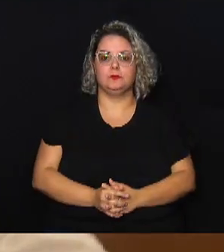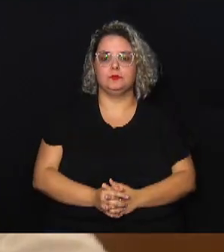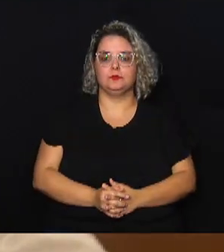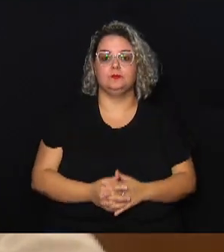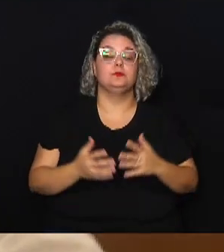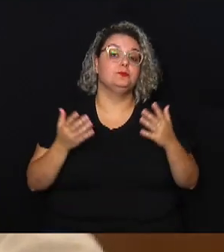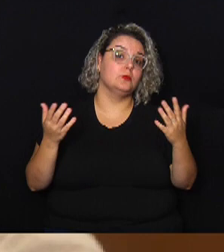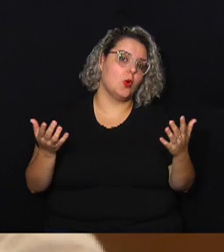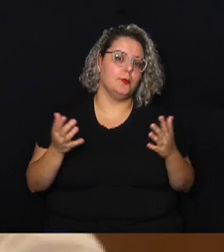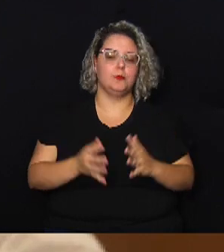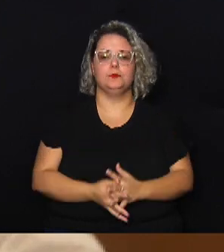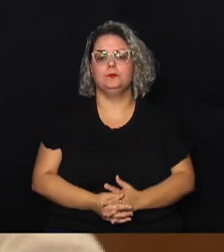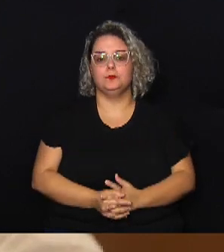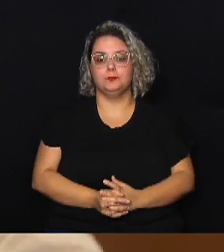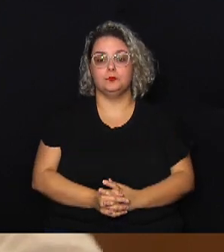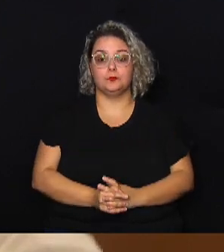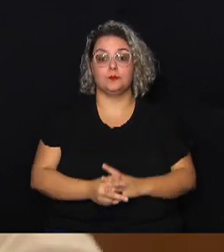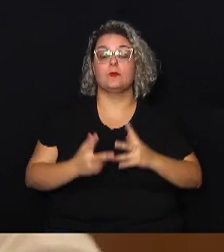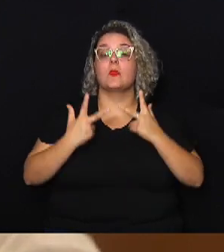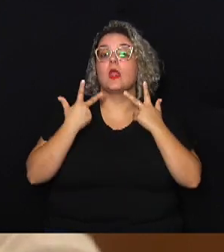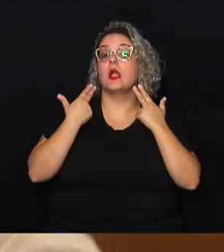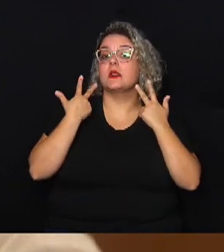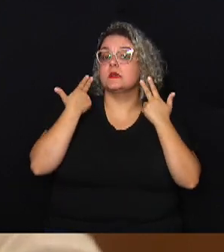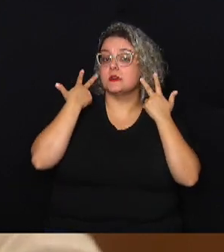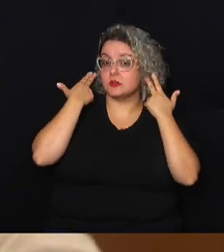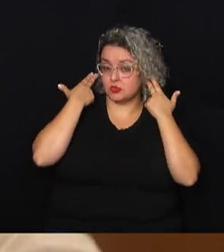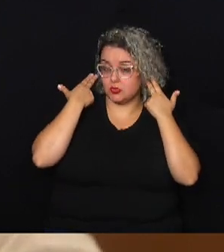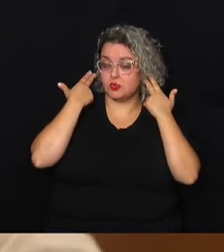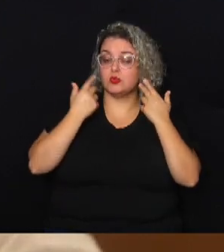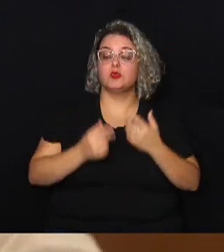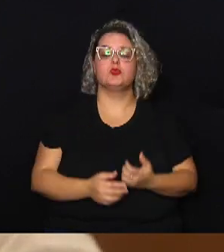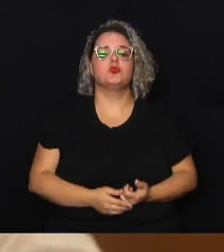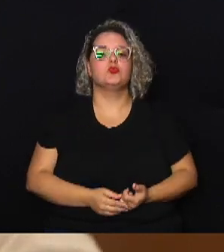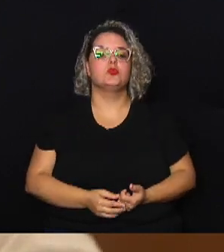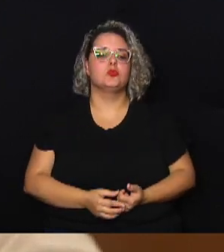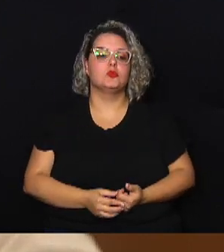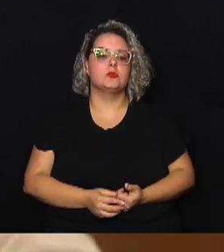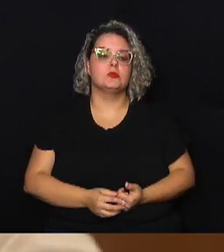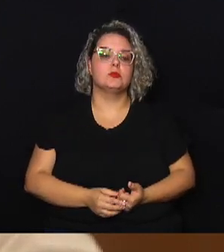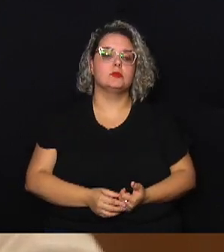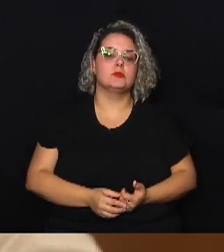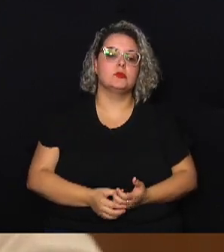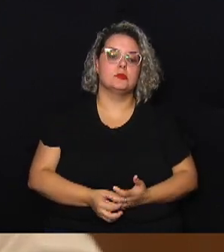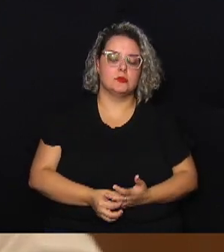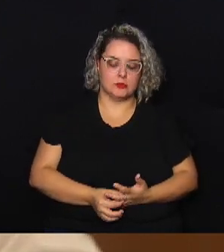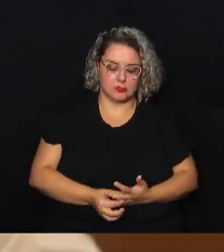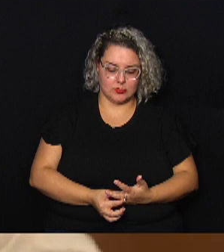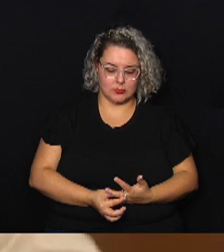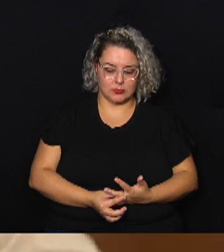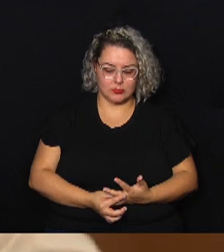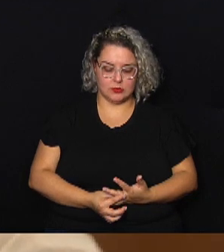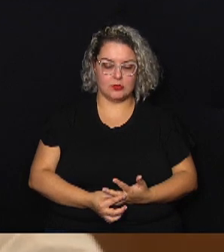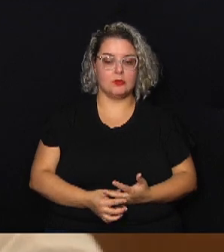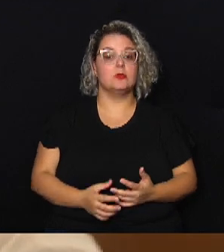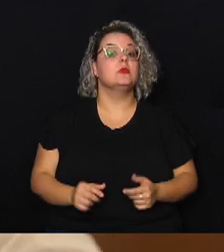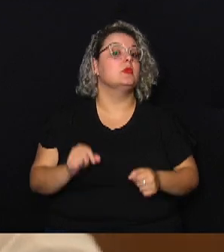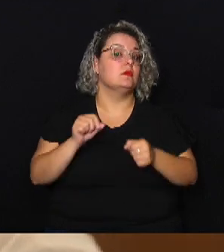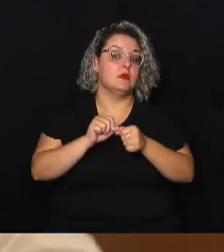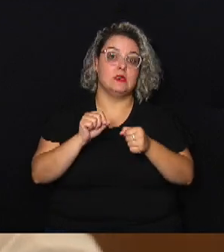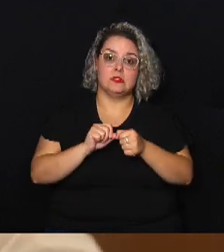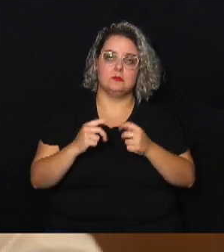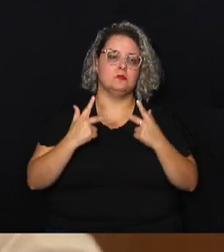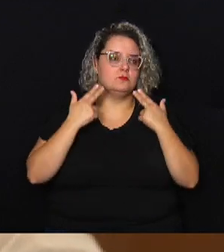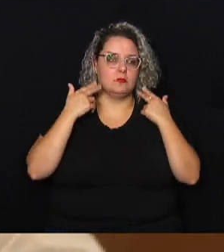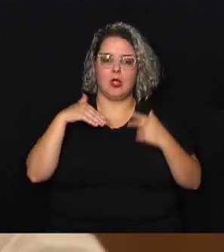Bom, a cirurgia plástica, ela tem descrições de cirurgias que a gente realiza até hoje, há